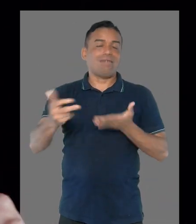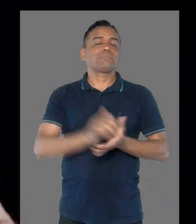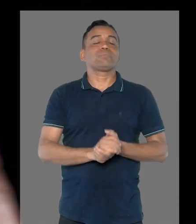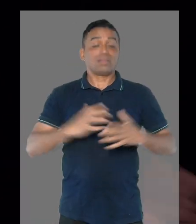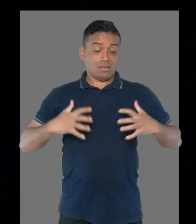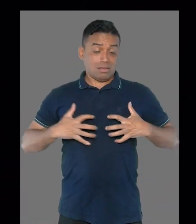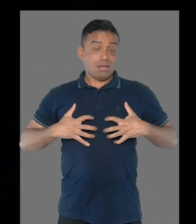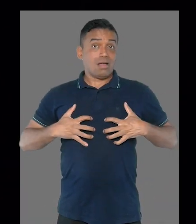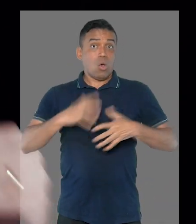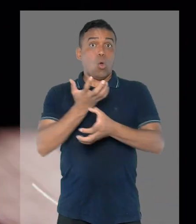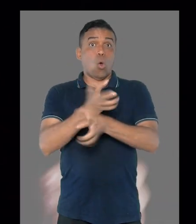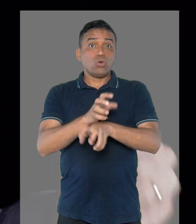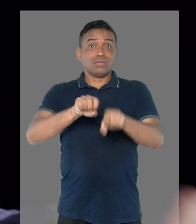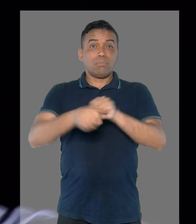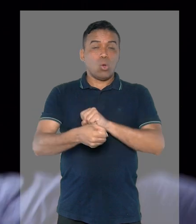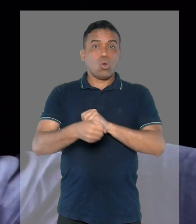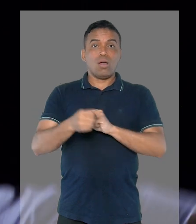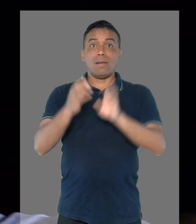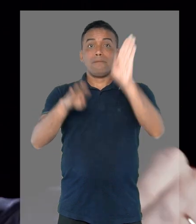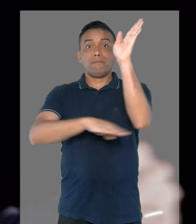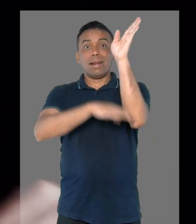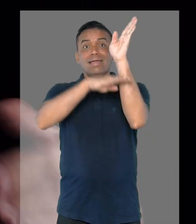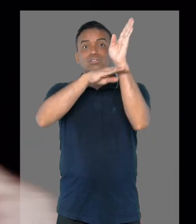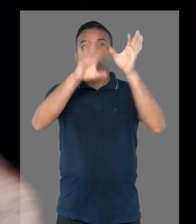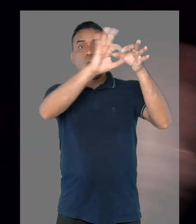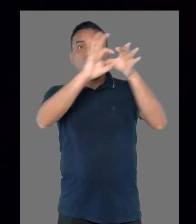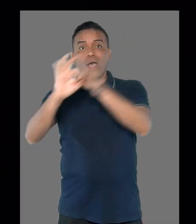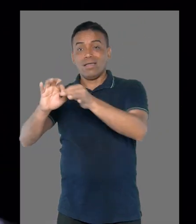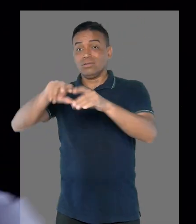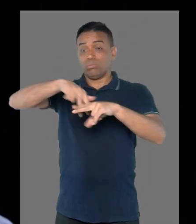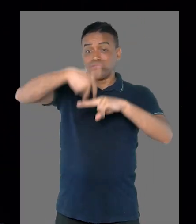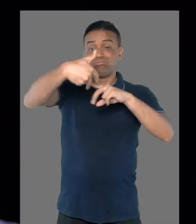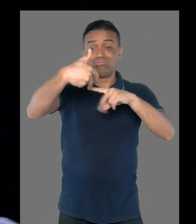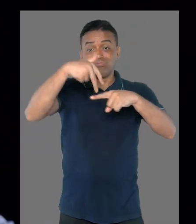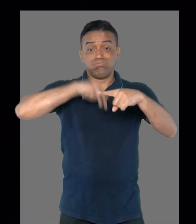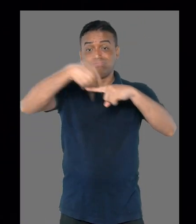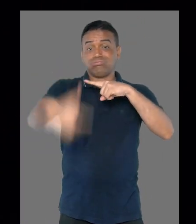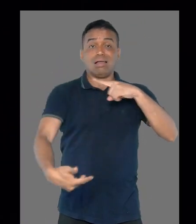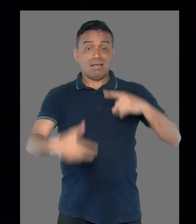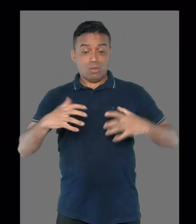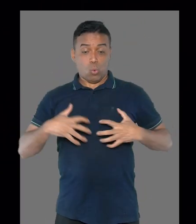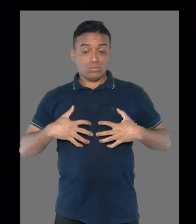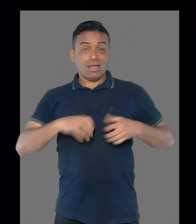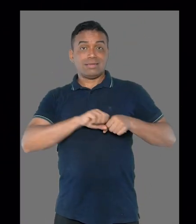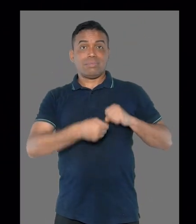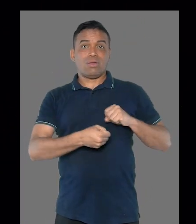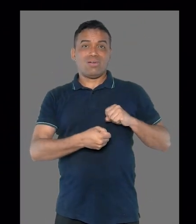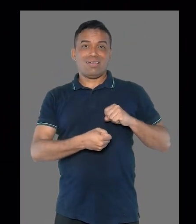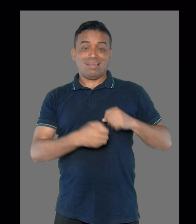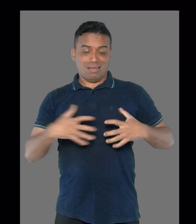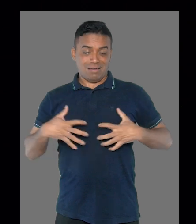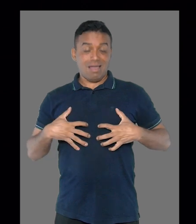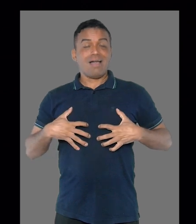costela na portaria do prédio. Eu tropecei na corrente assim, do prédio, tropecei, caí e quebrei a costela.